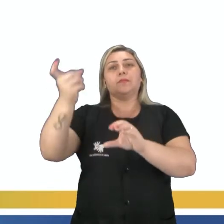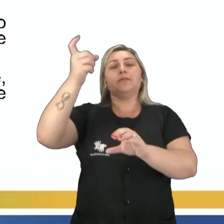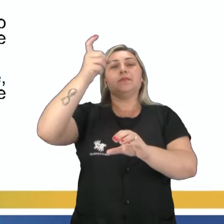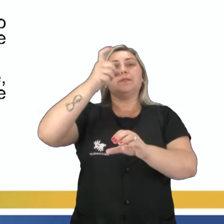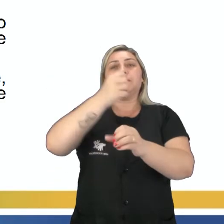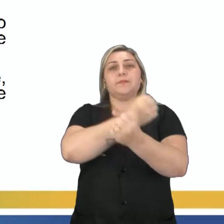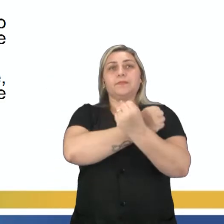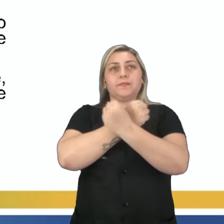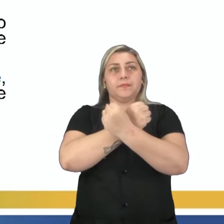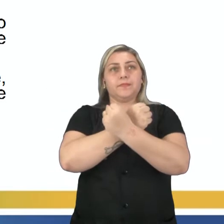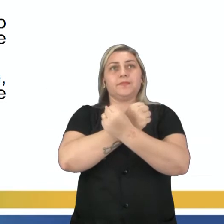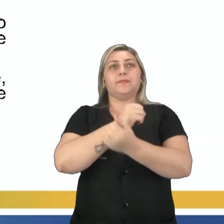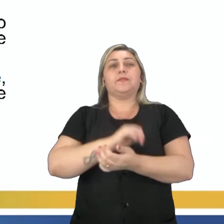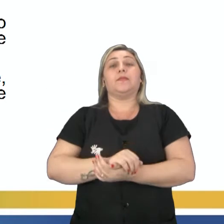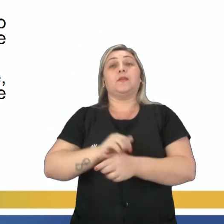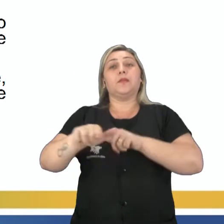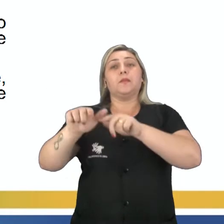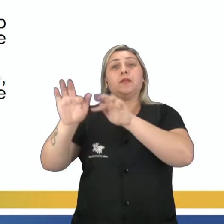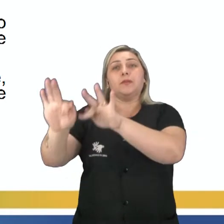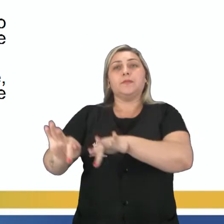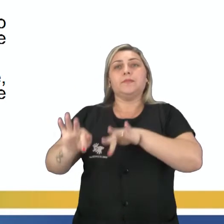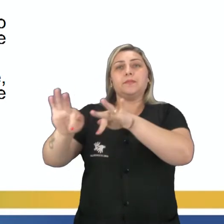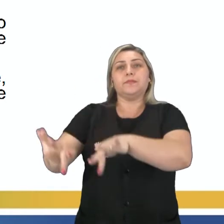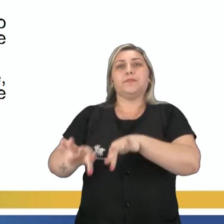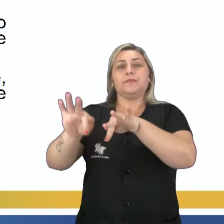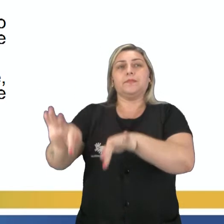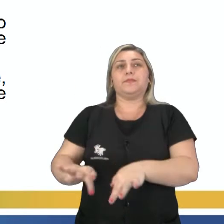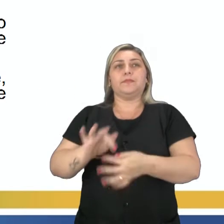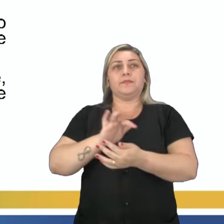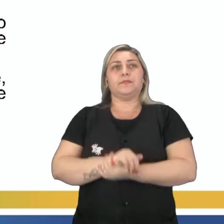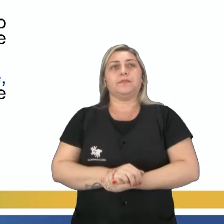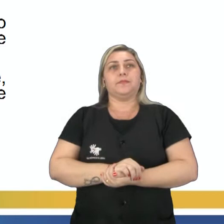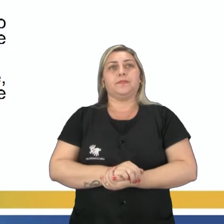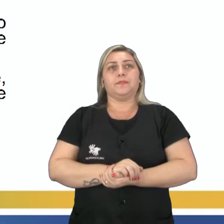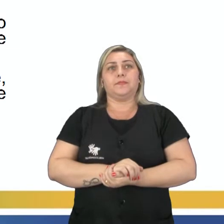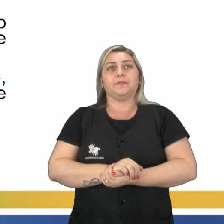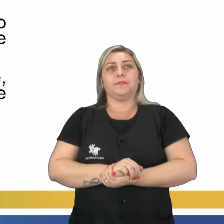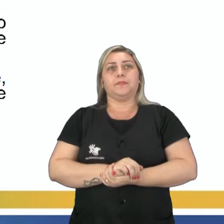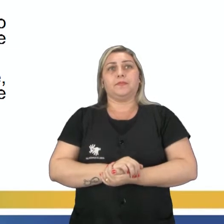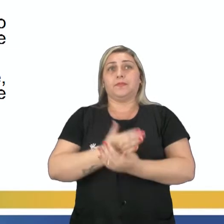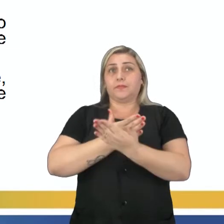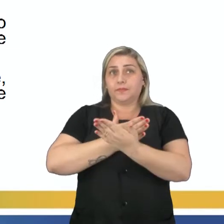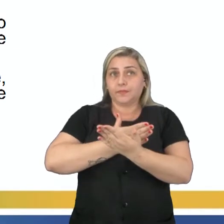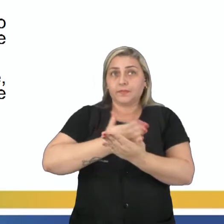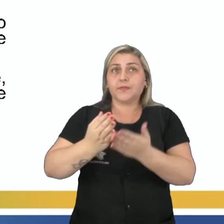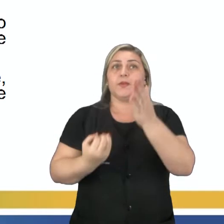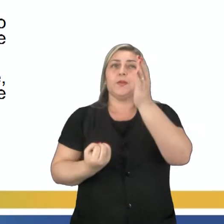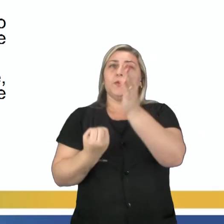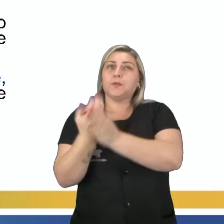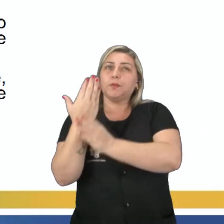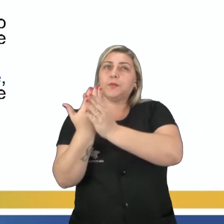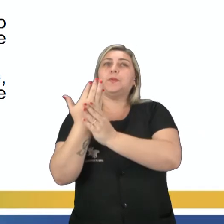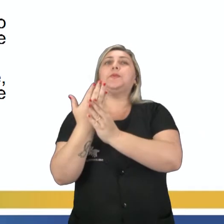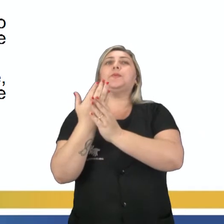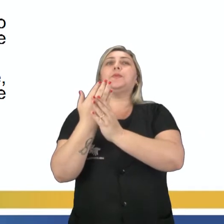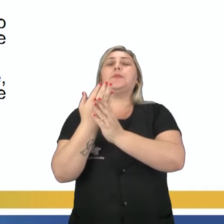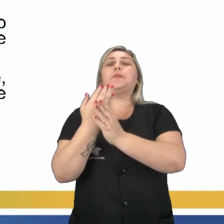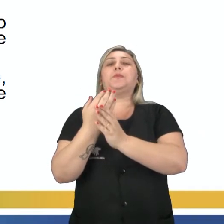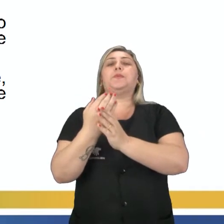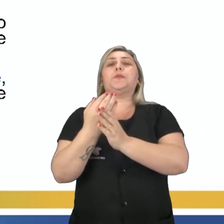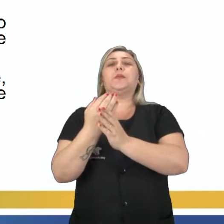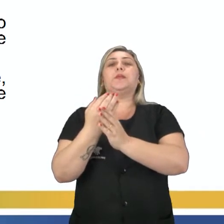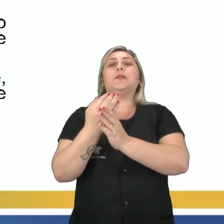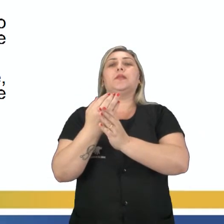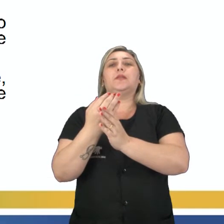né? O trabalho feudal. A partir do avanço das tribos bárbaras